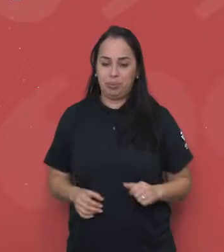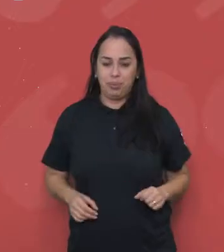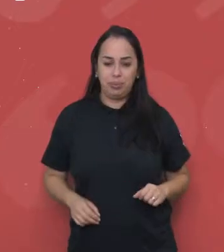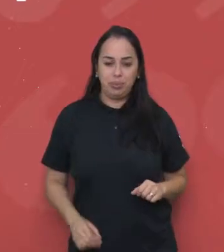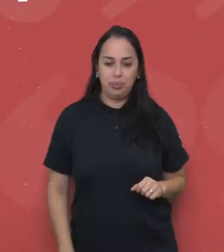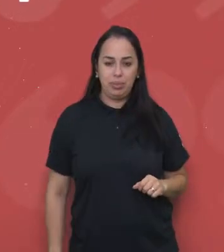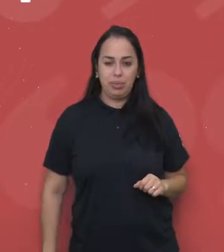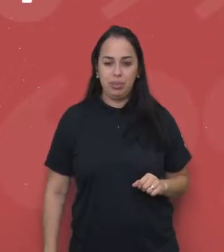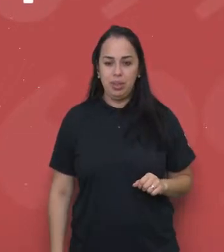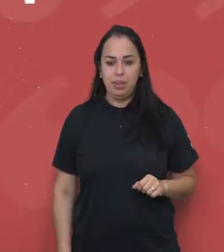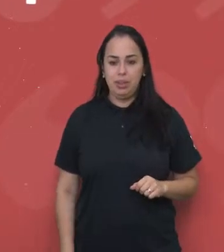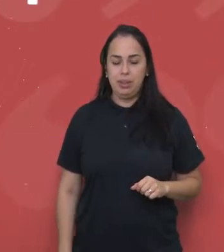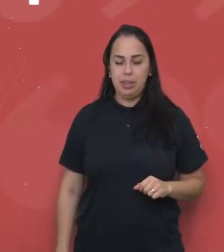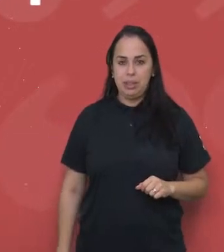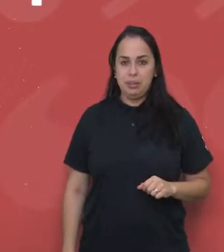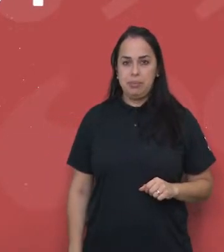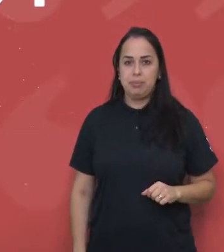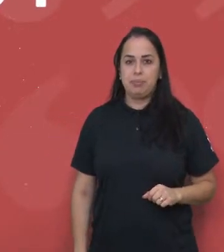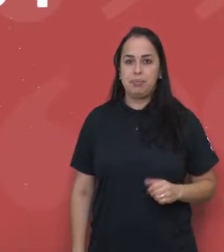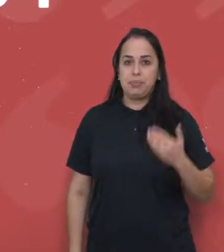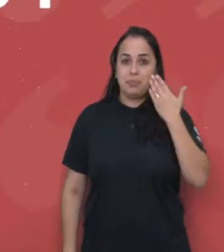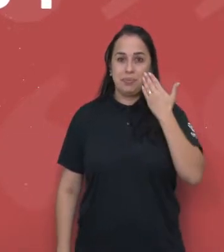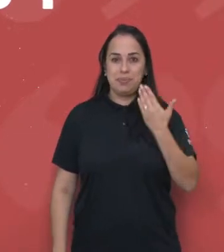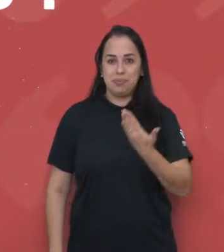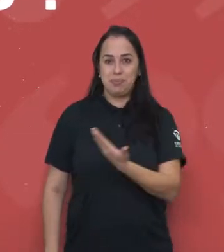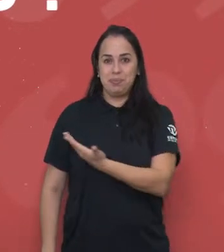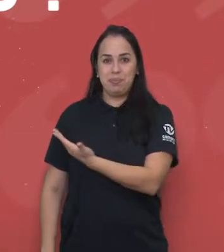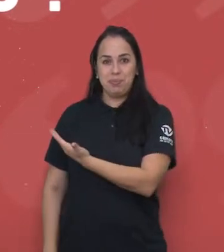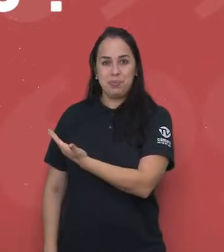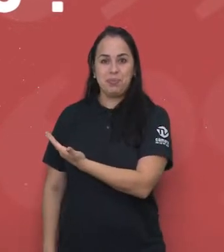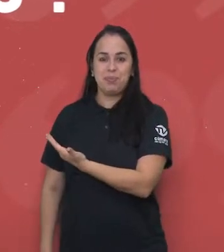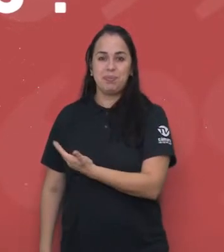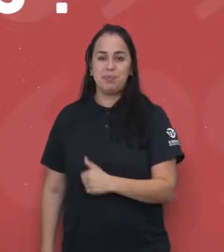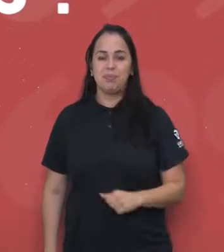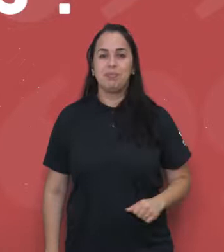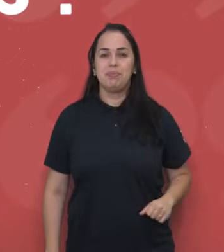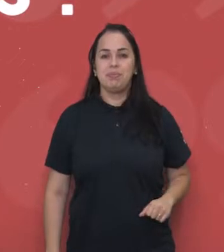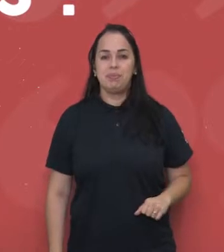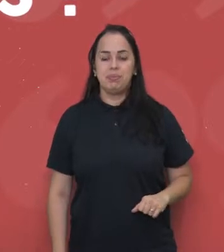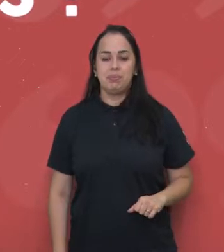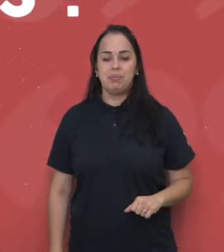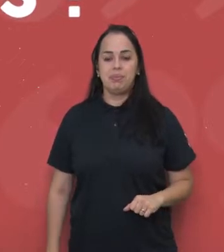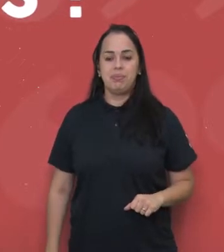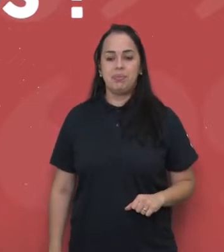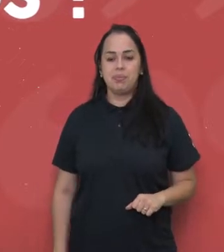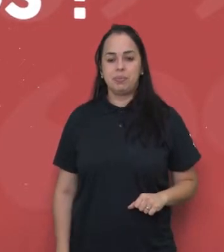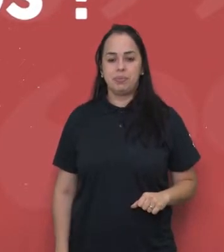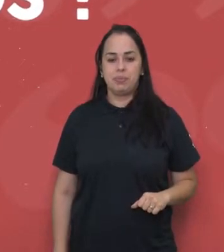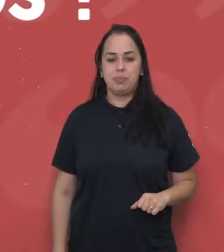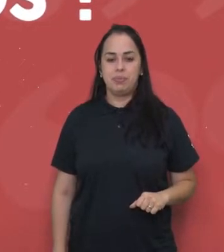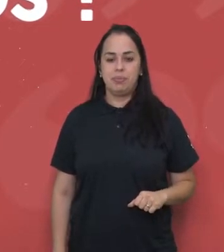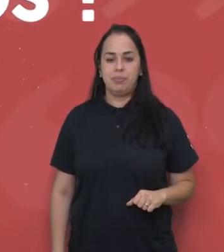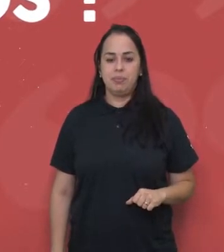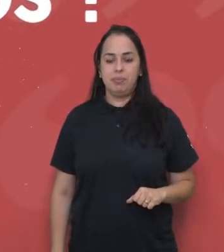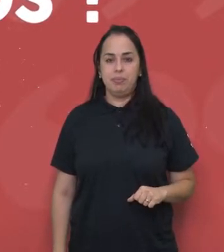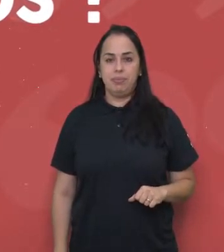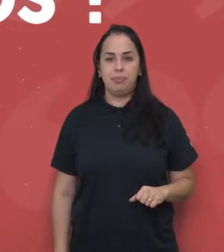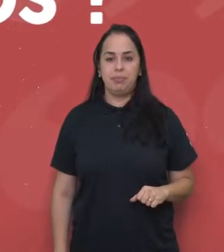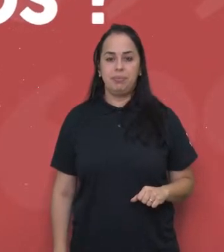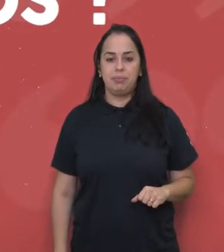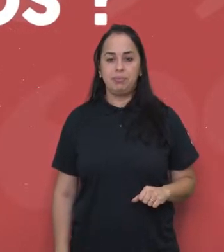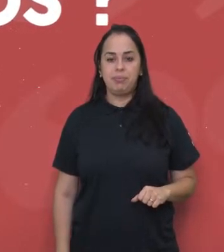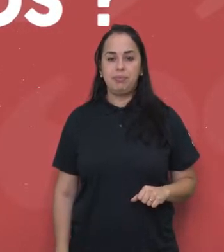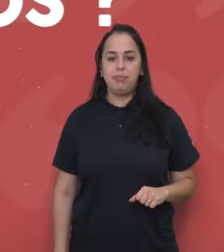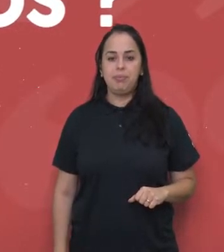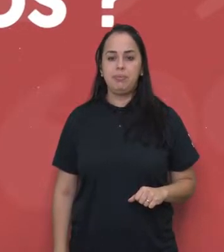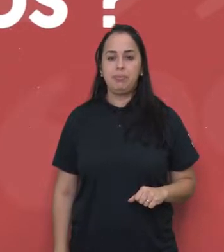dados Quais são os setores que mais incorporaram as tecnologias da indústria 4.0 em